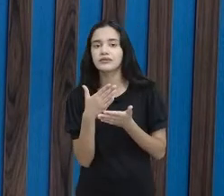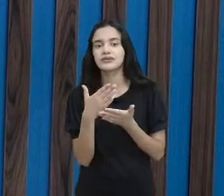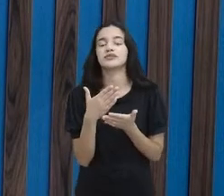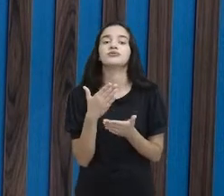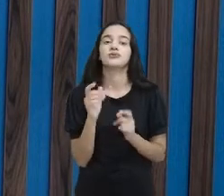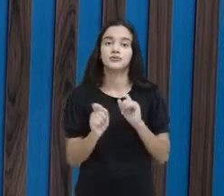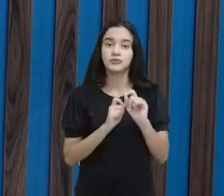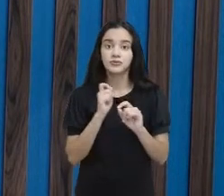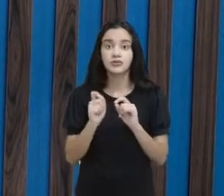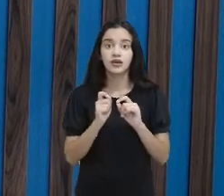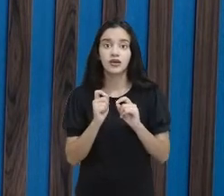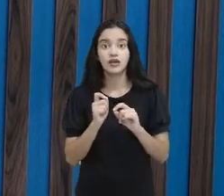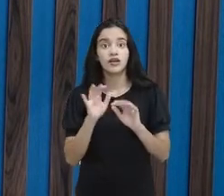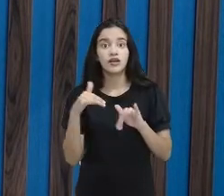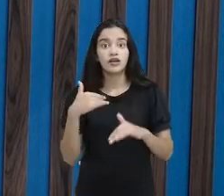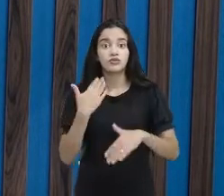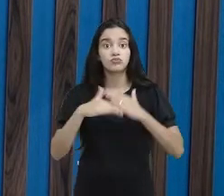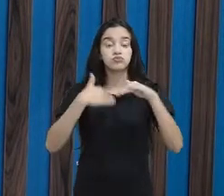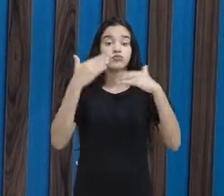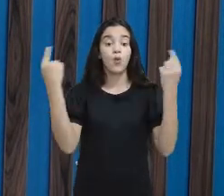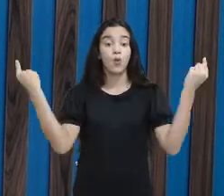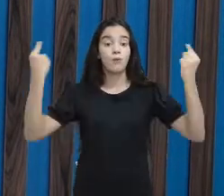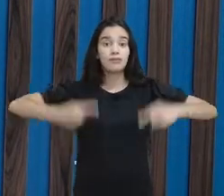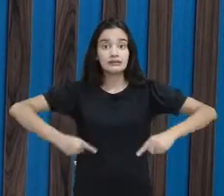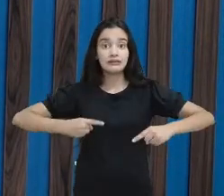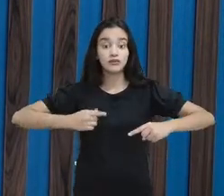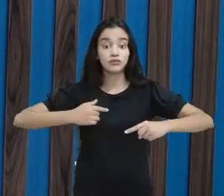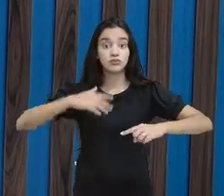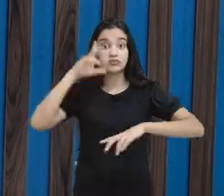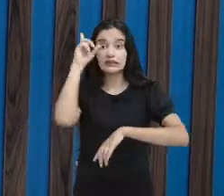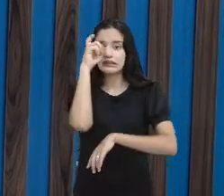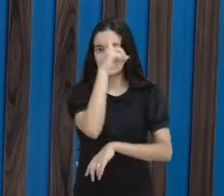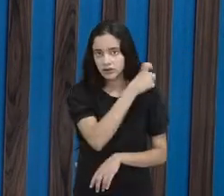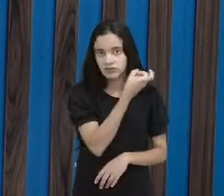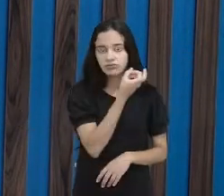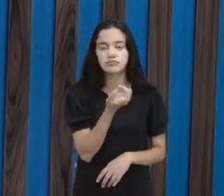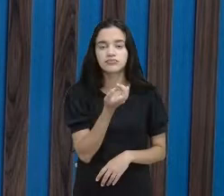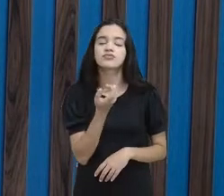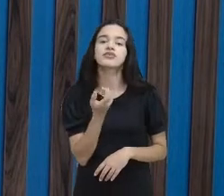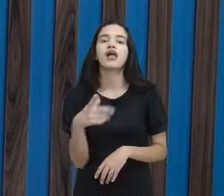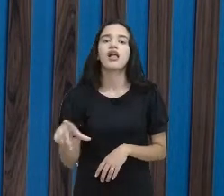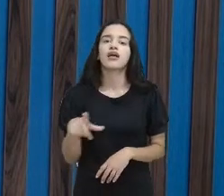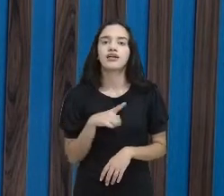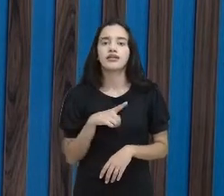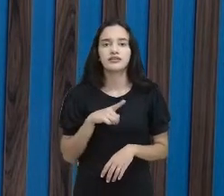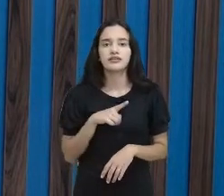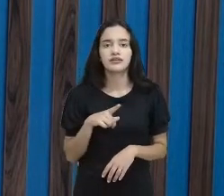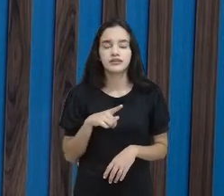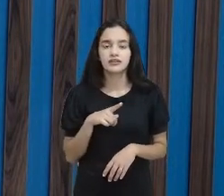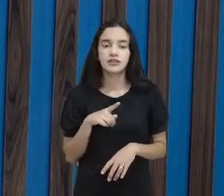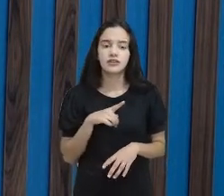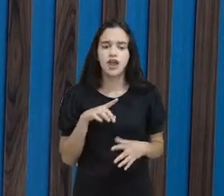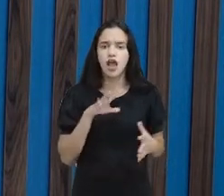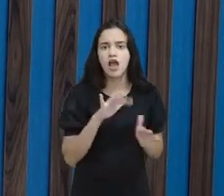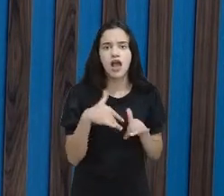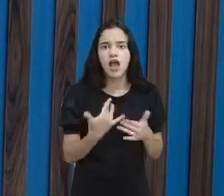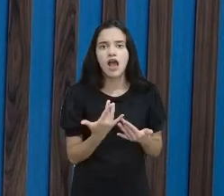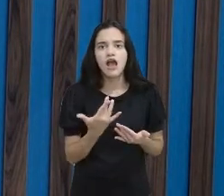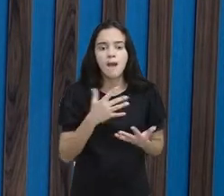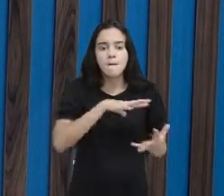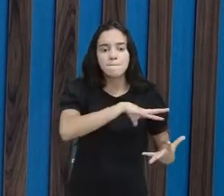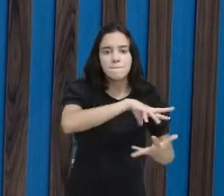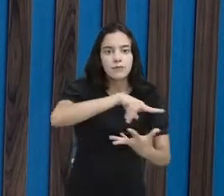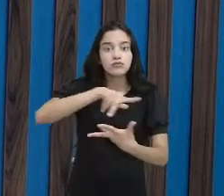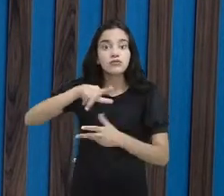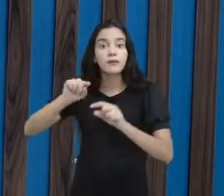também os níveis de competições, né, e começa a diversificar, a ter não só a nível mundial, mas às